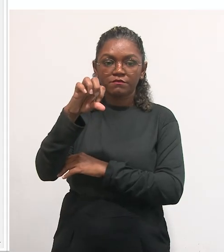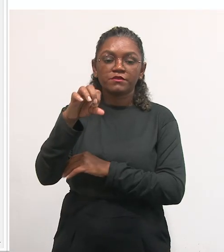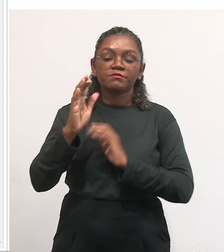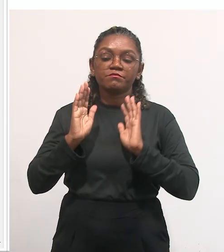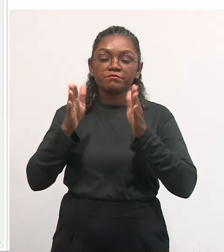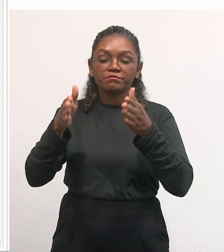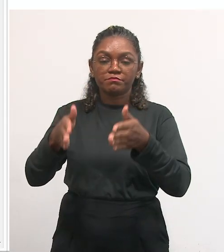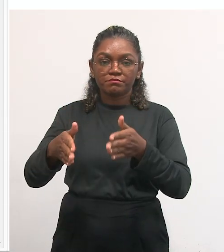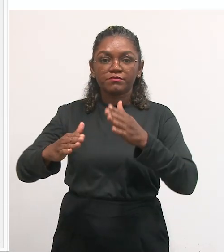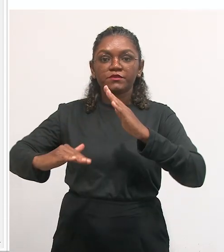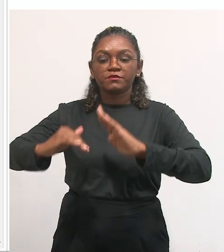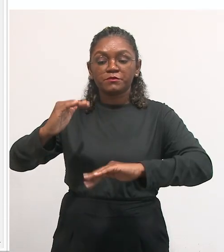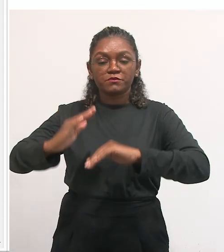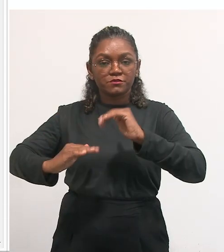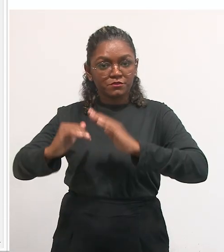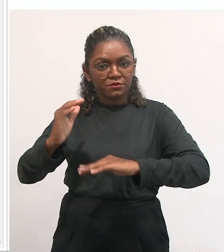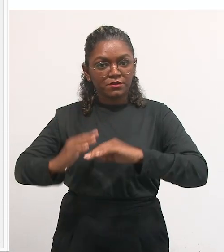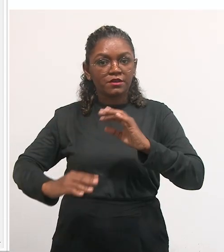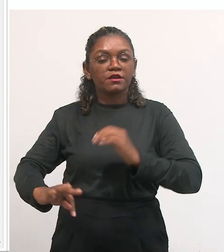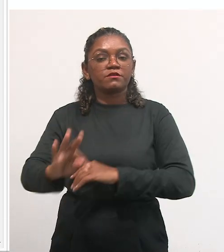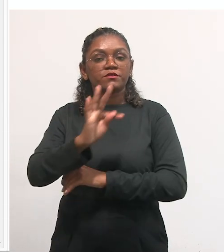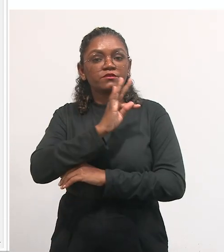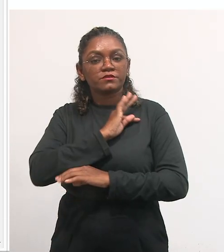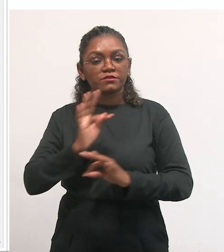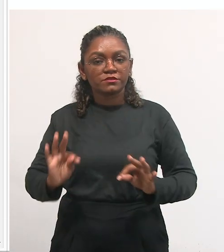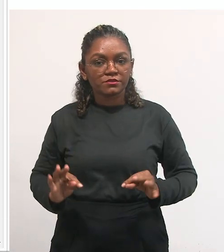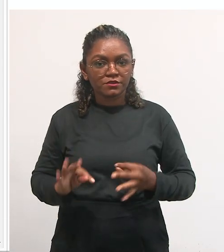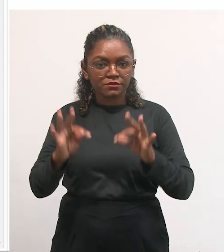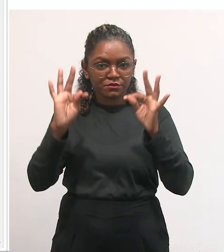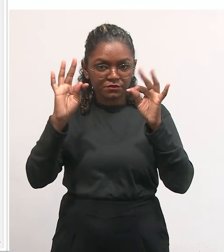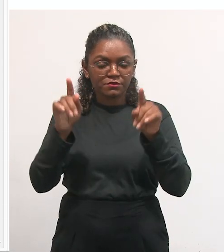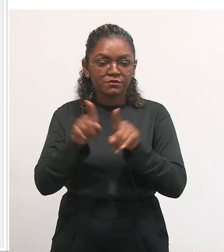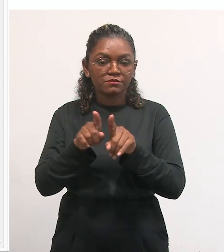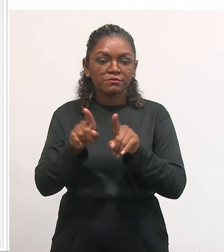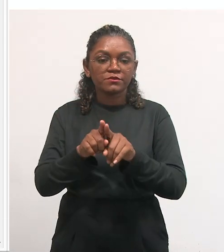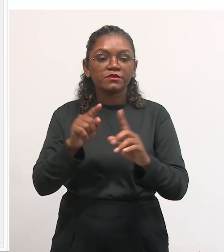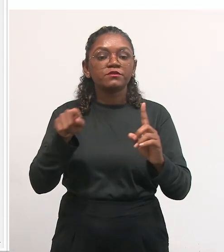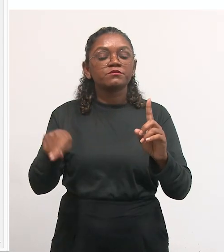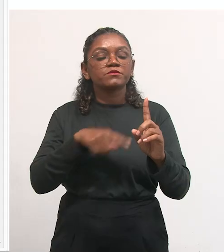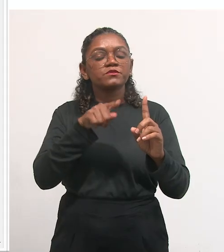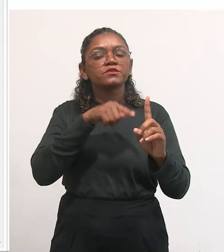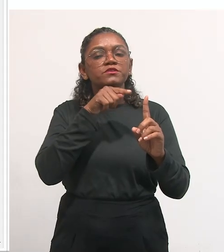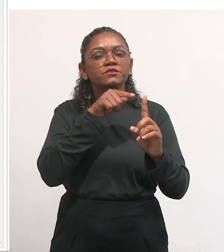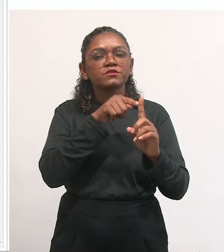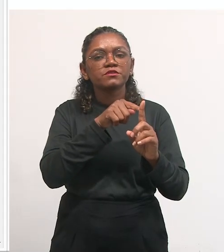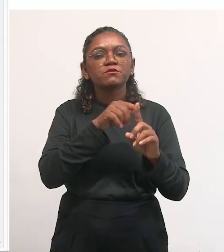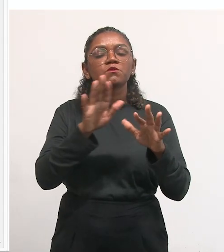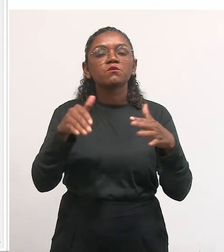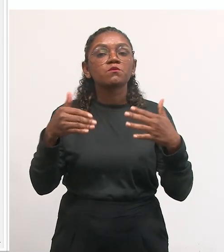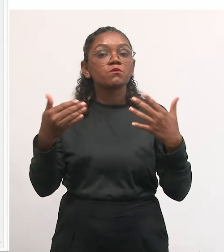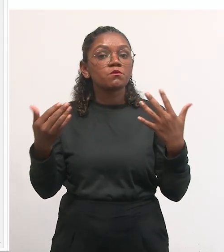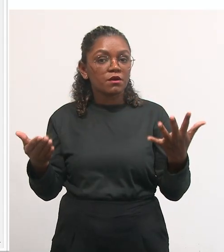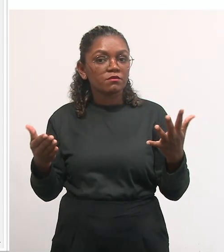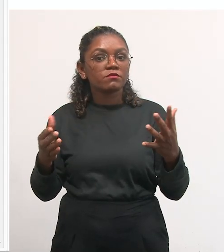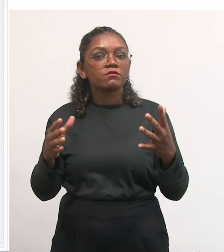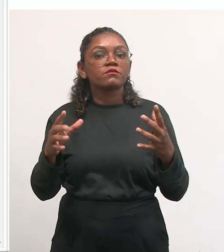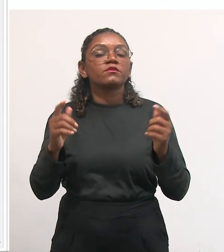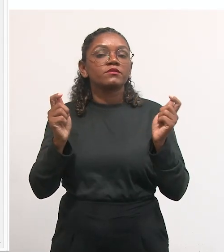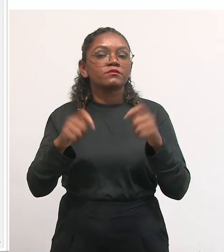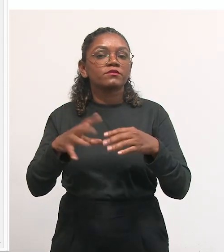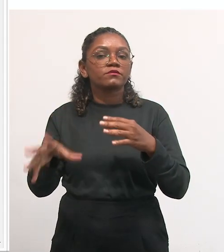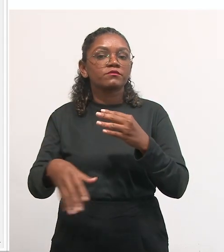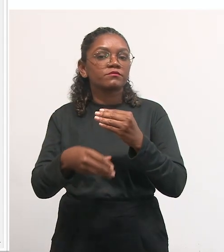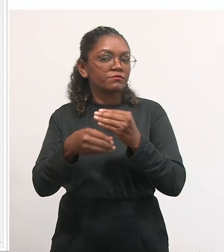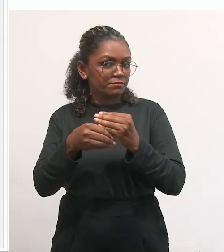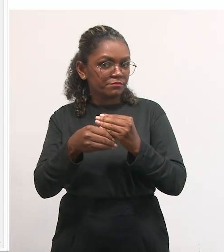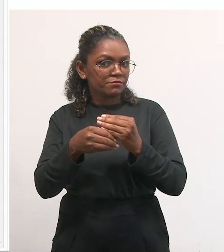tecnológica, no cumprimento dos objetivos da educação, integra-se aos diferentes níveis, e os cursos de educação profissional